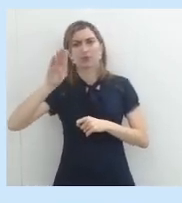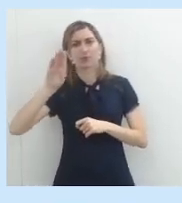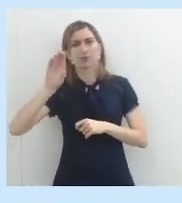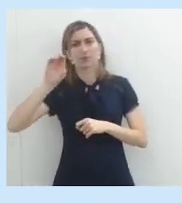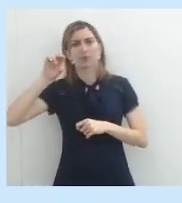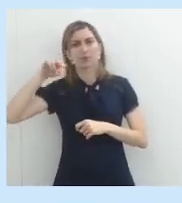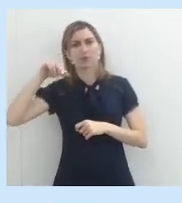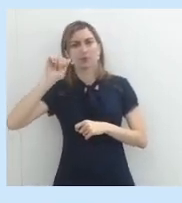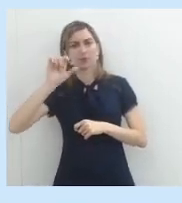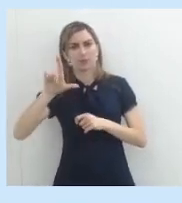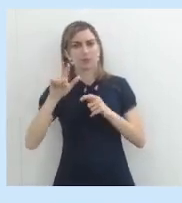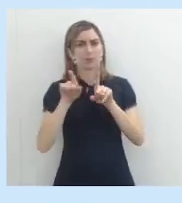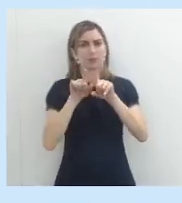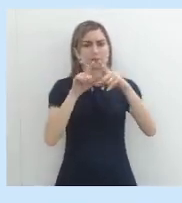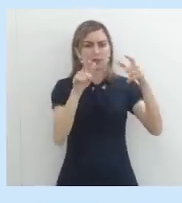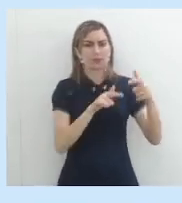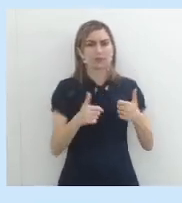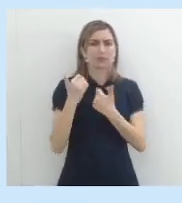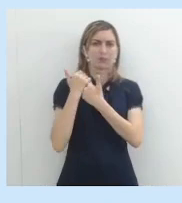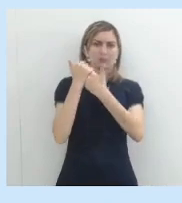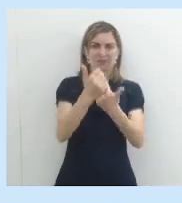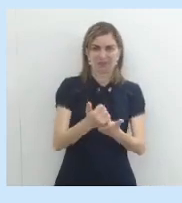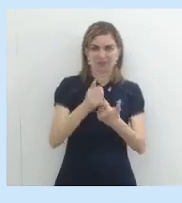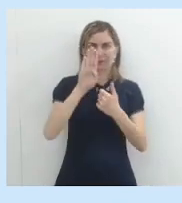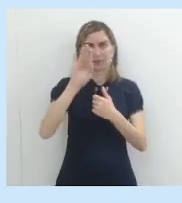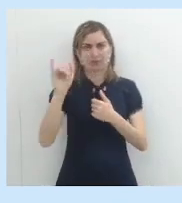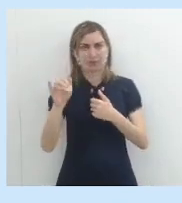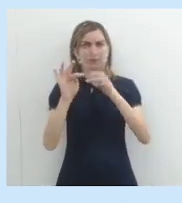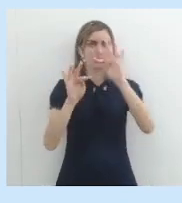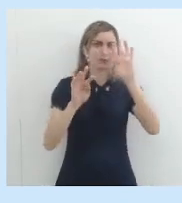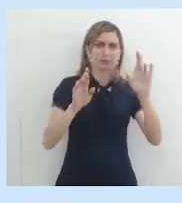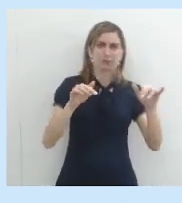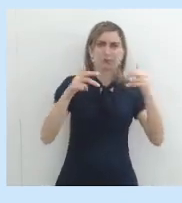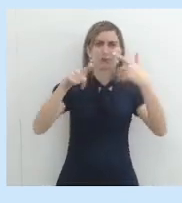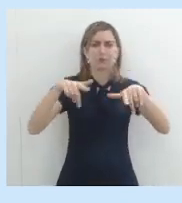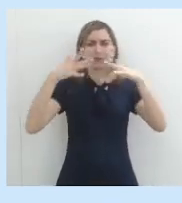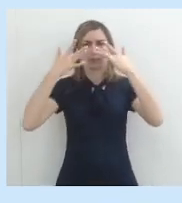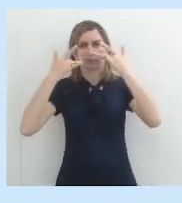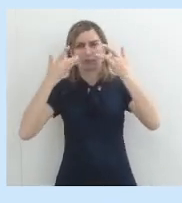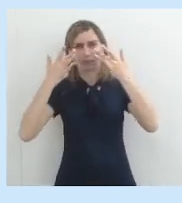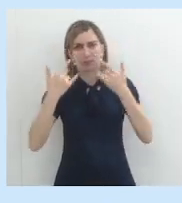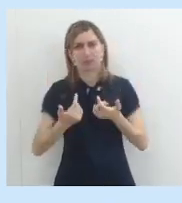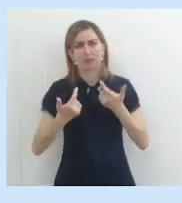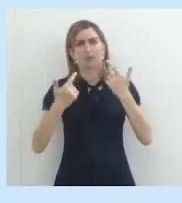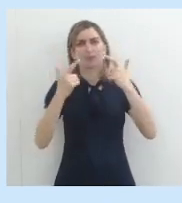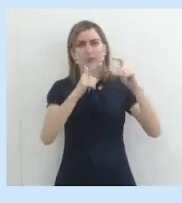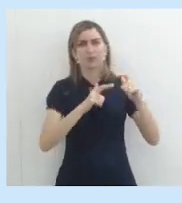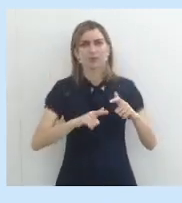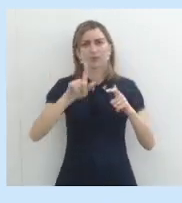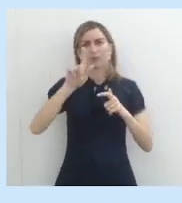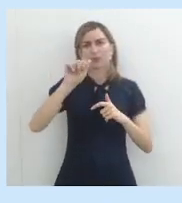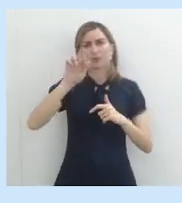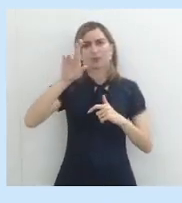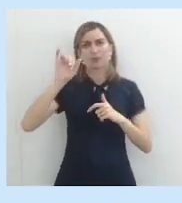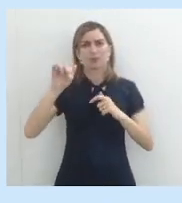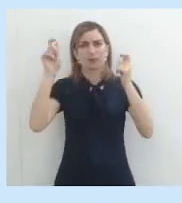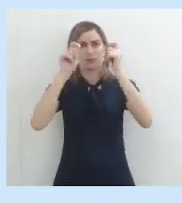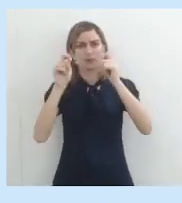seus espaços de representação, né, que pode ser museus, pinacotecas e também galerias de arte,